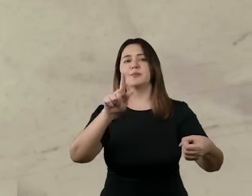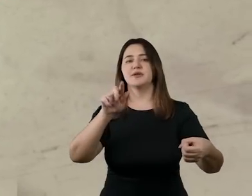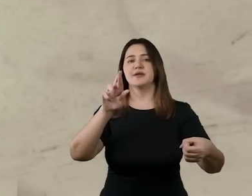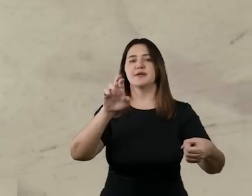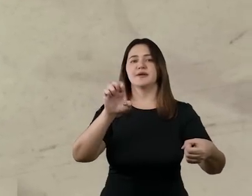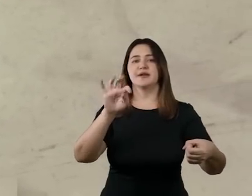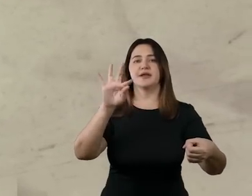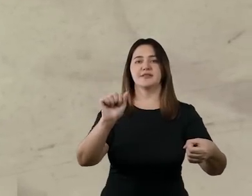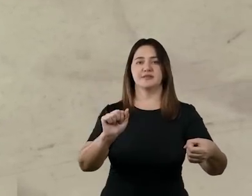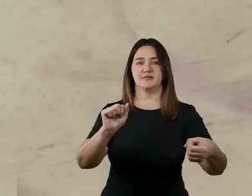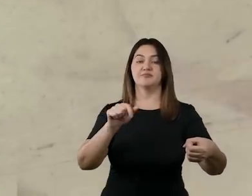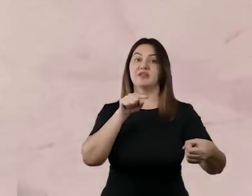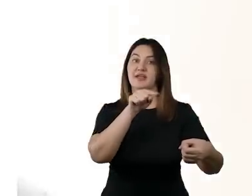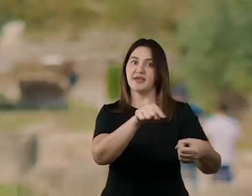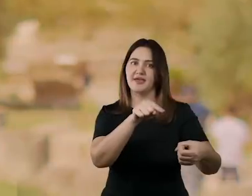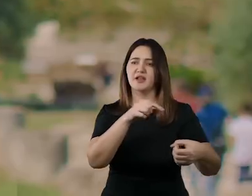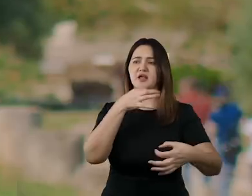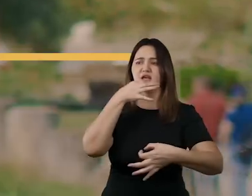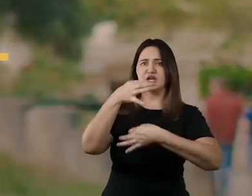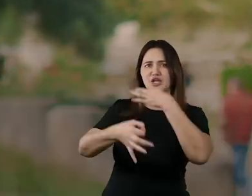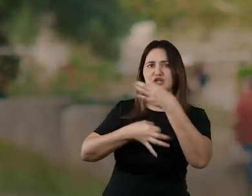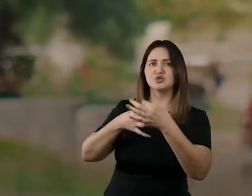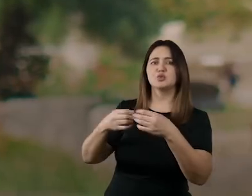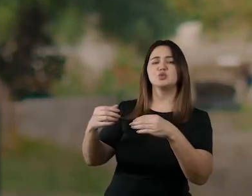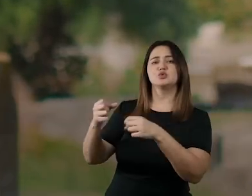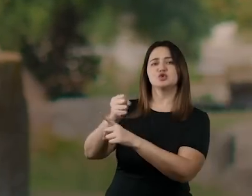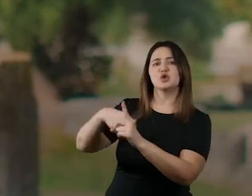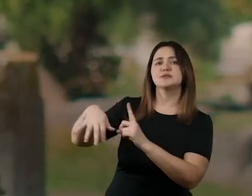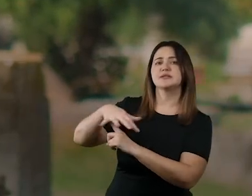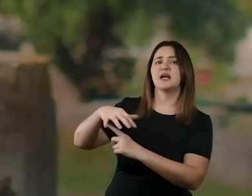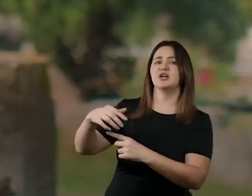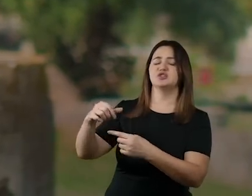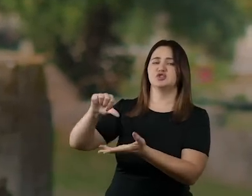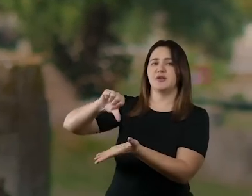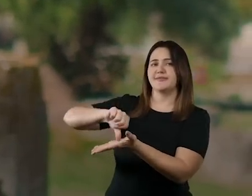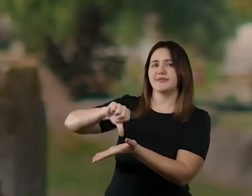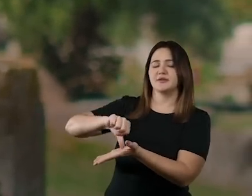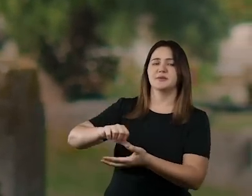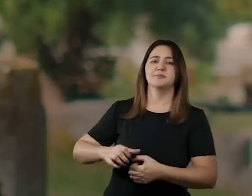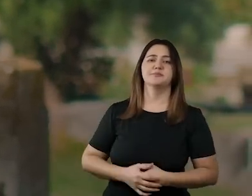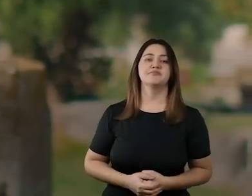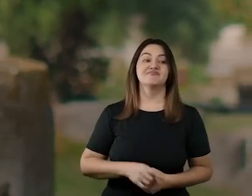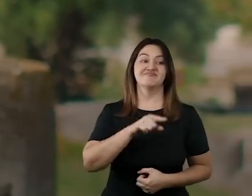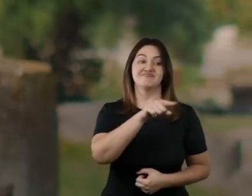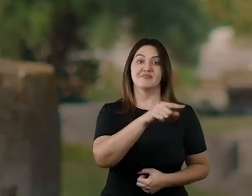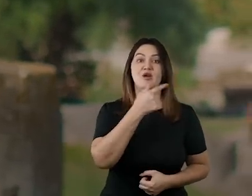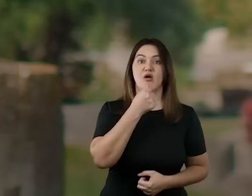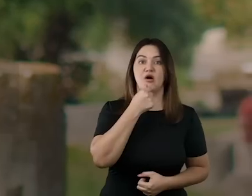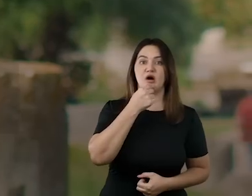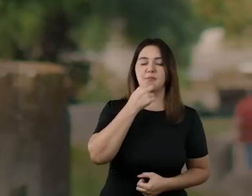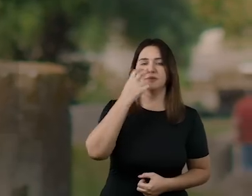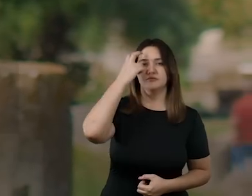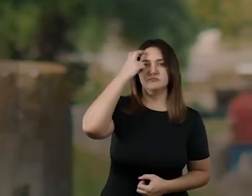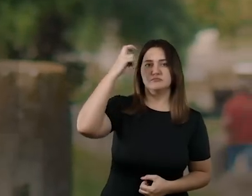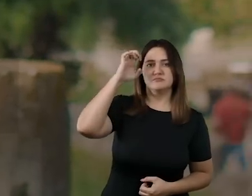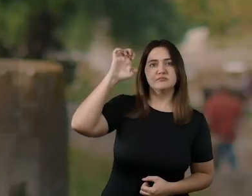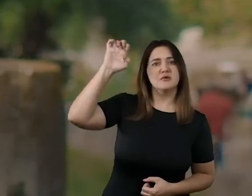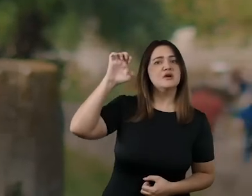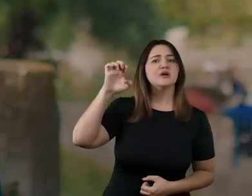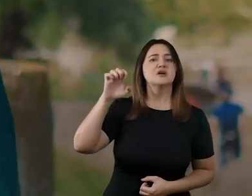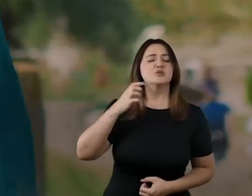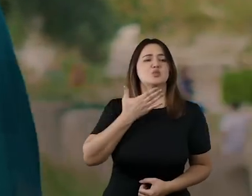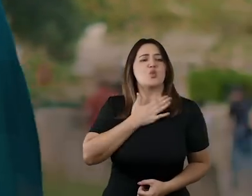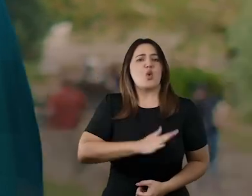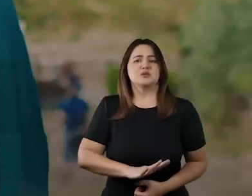da sociedade cretense e da sociedade ateniense. Epimênides não suportava muitas coisas que aconteciam